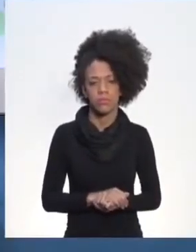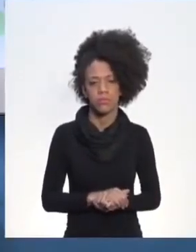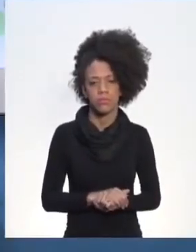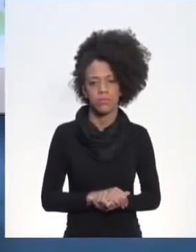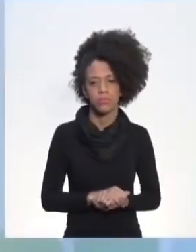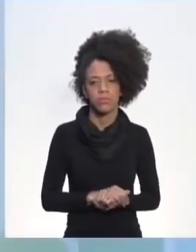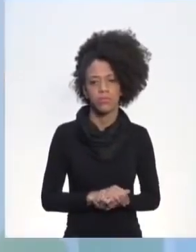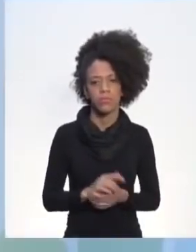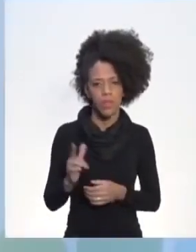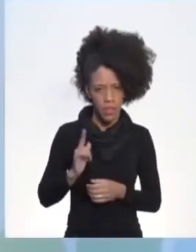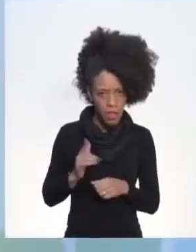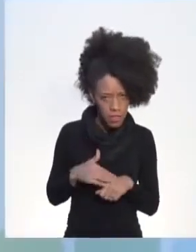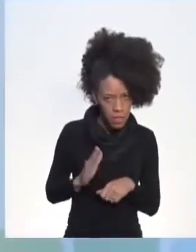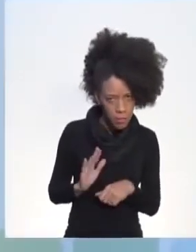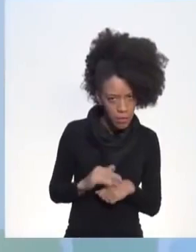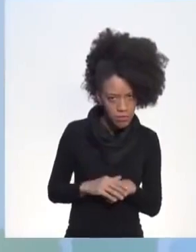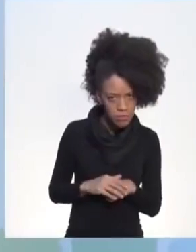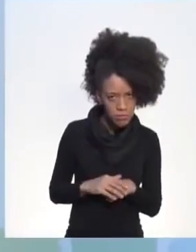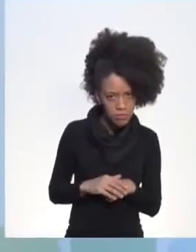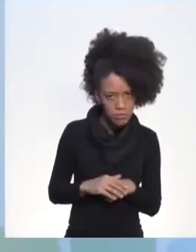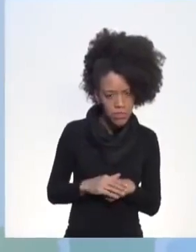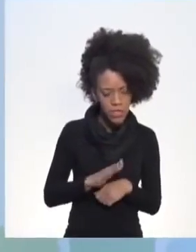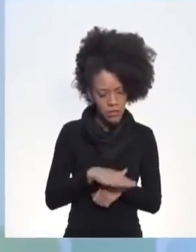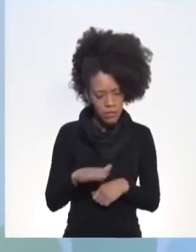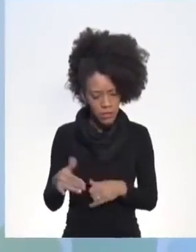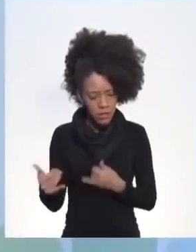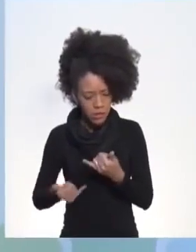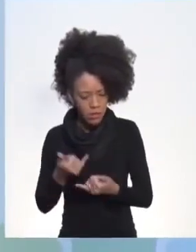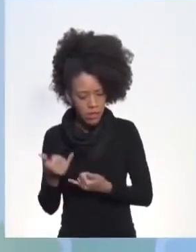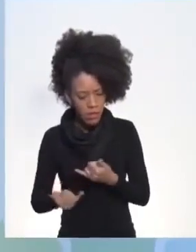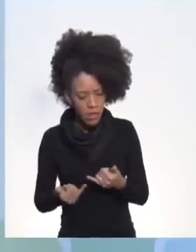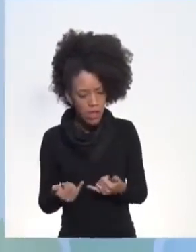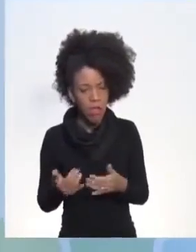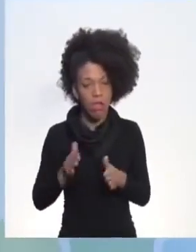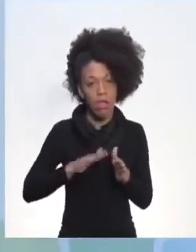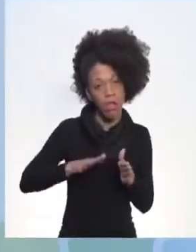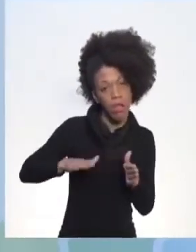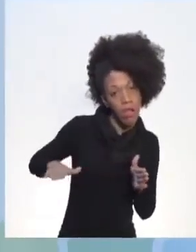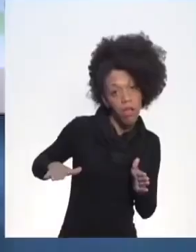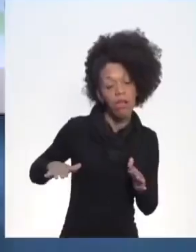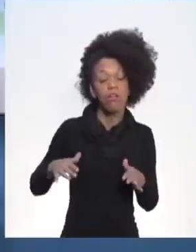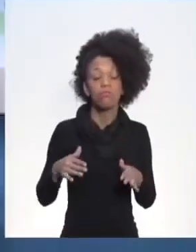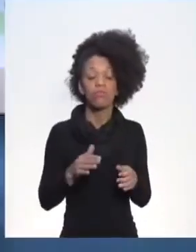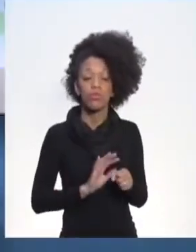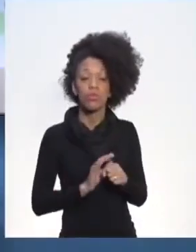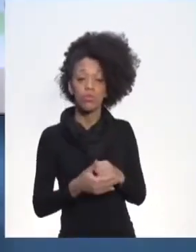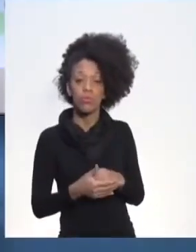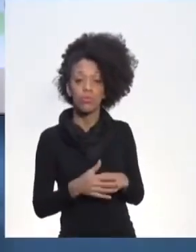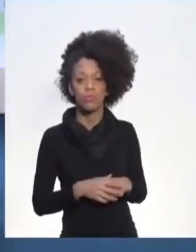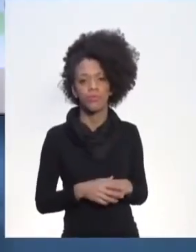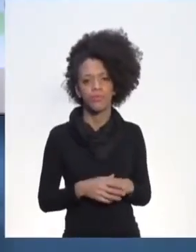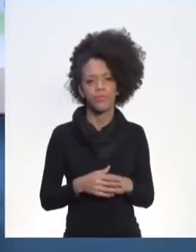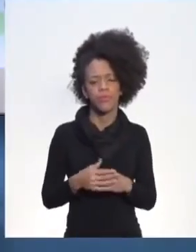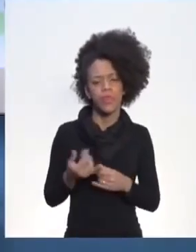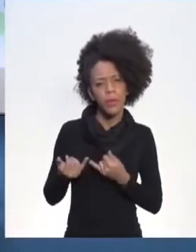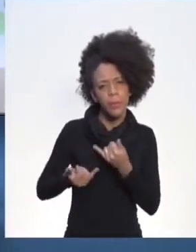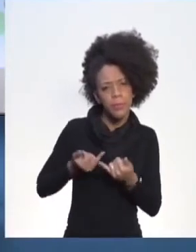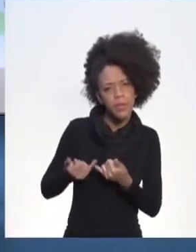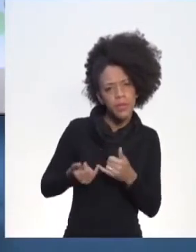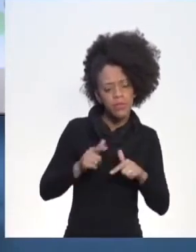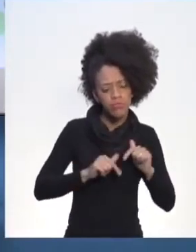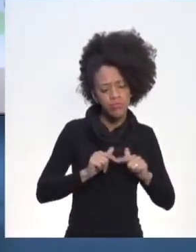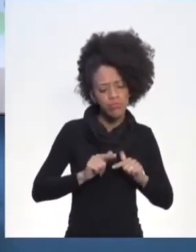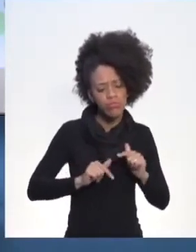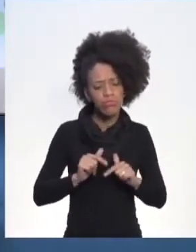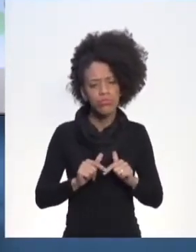Tem mais algum? Criança se divertindo na praia durante a pandemia. O Também quê? tem uma aluna. Estava brincando com seus brinquedos na areia